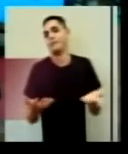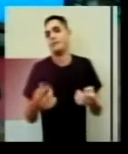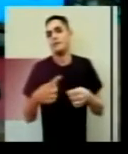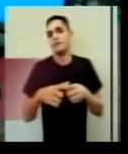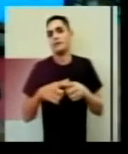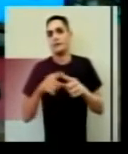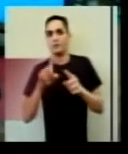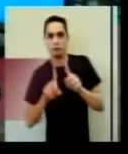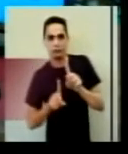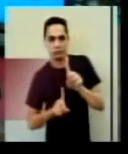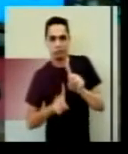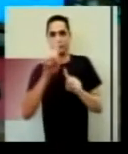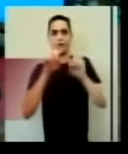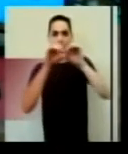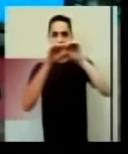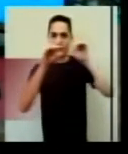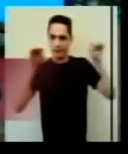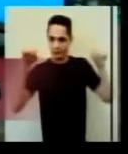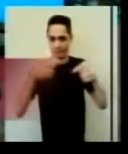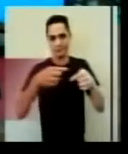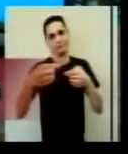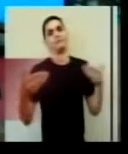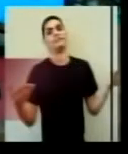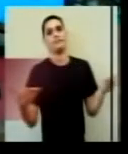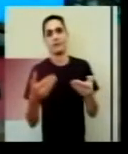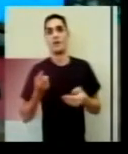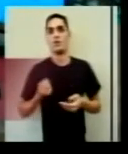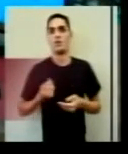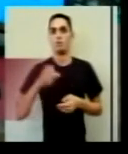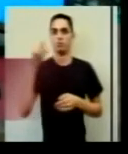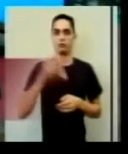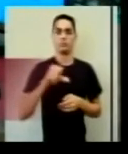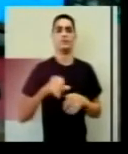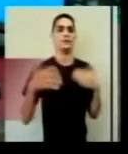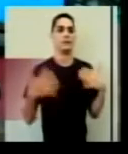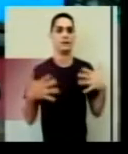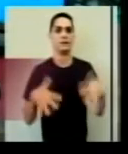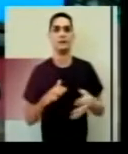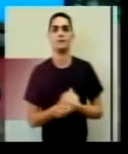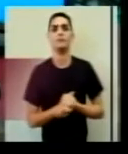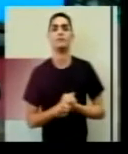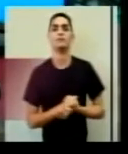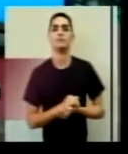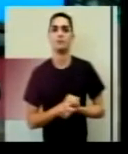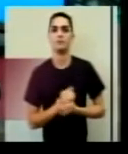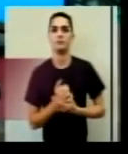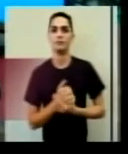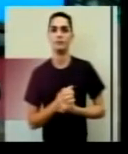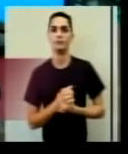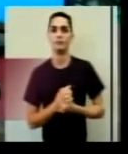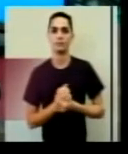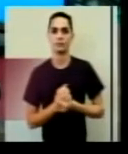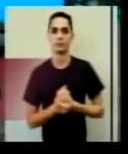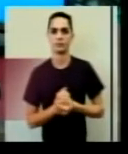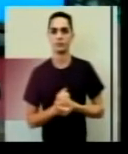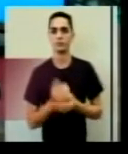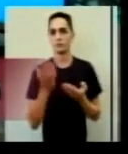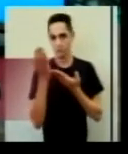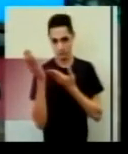gente achar que nós atingimos o pico nessa semana. É um dado